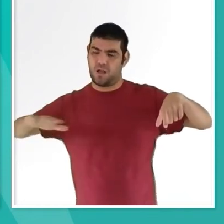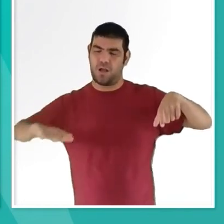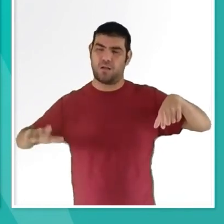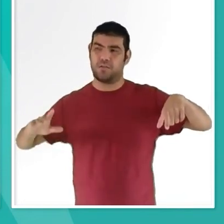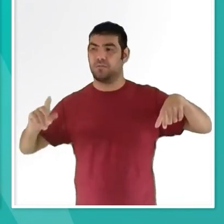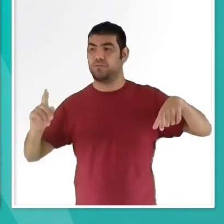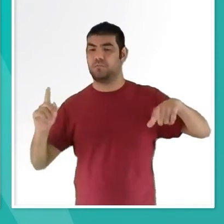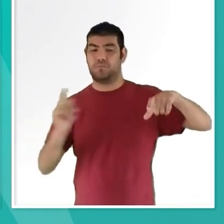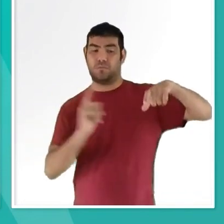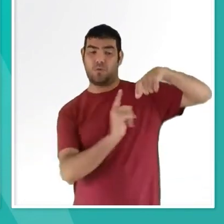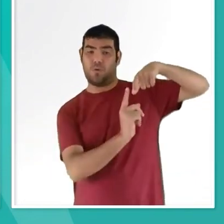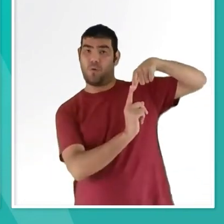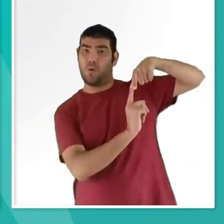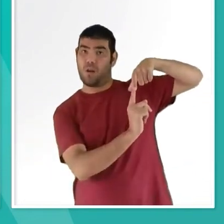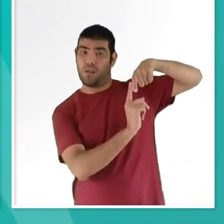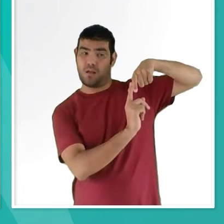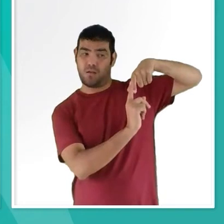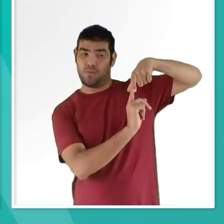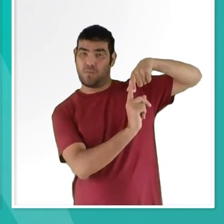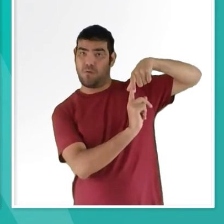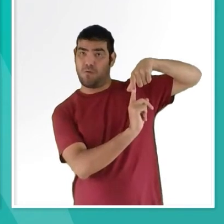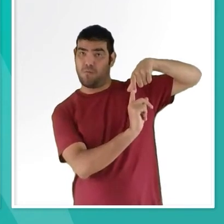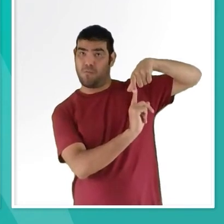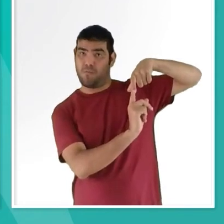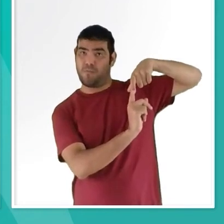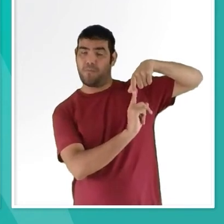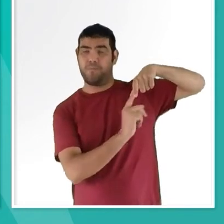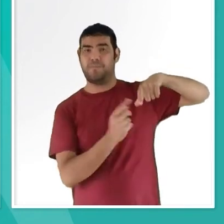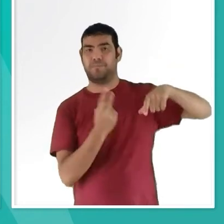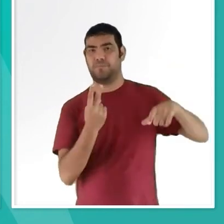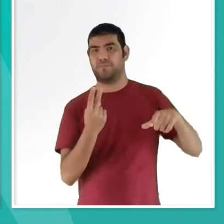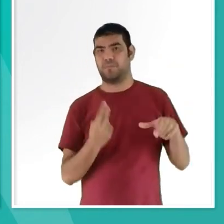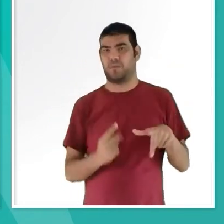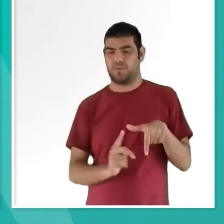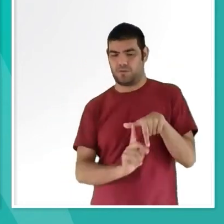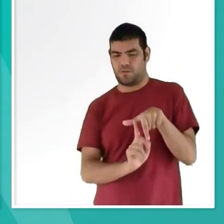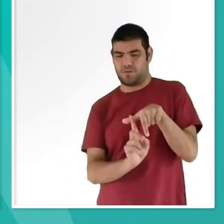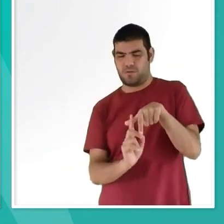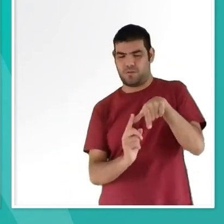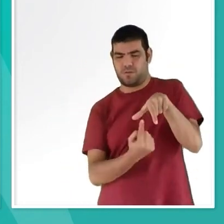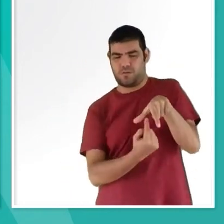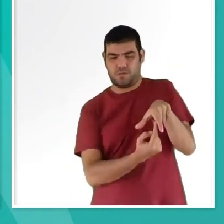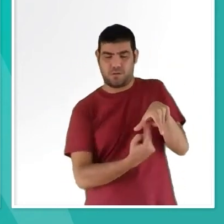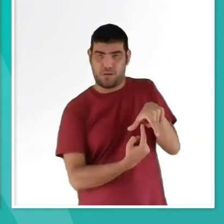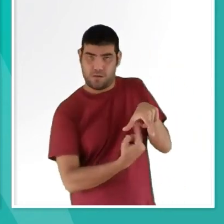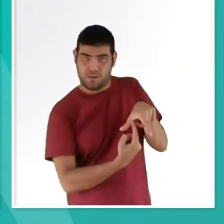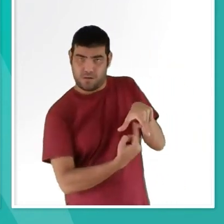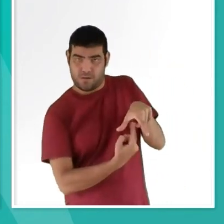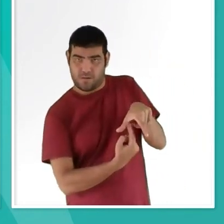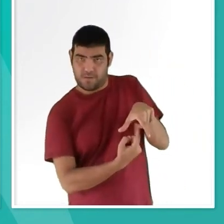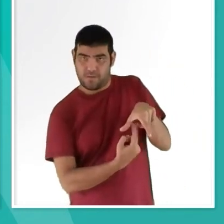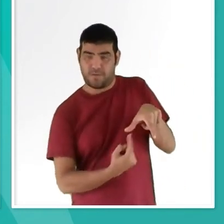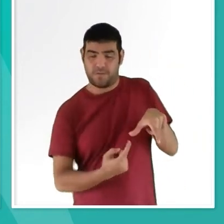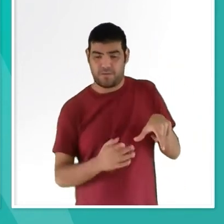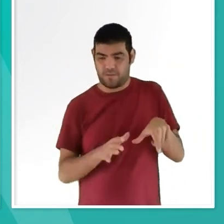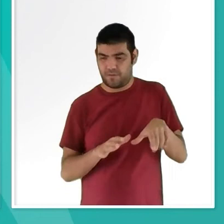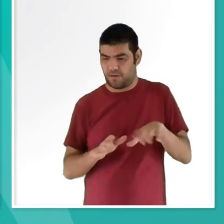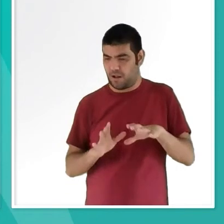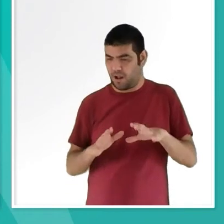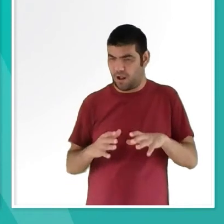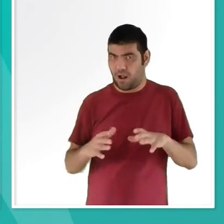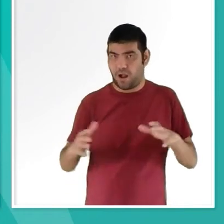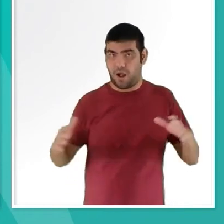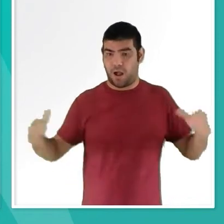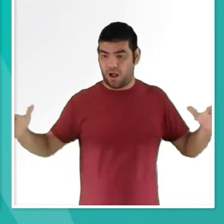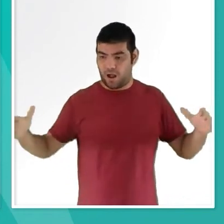lado e também do outro, dividida em duas partes, a grande área e a pequena área. Pronto, esse é